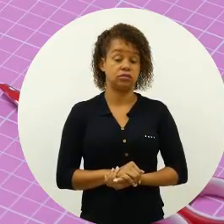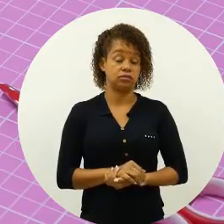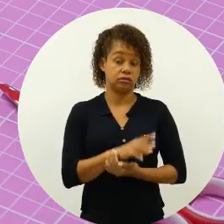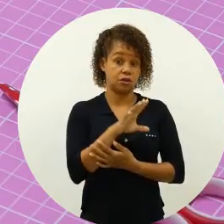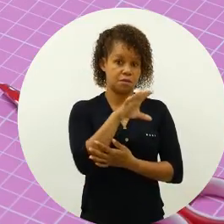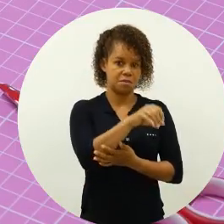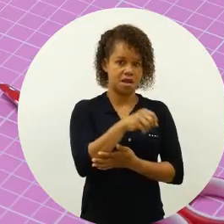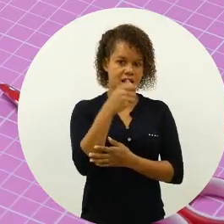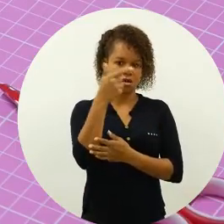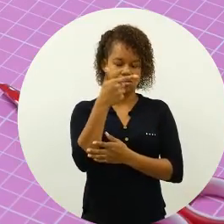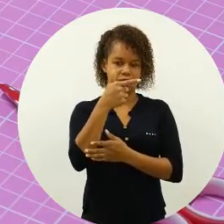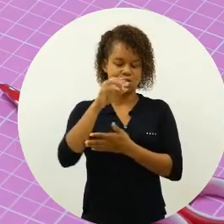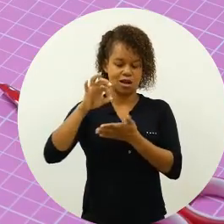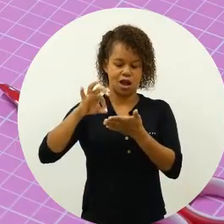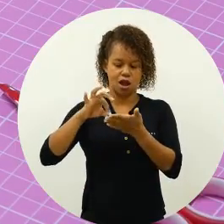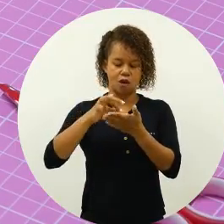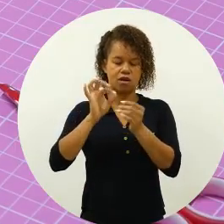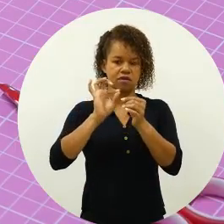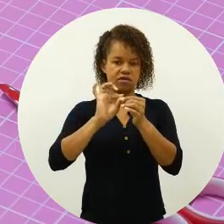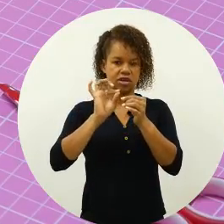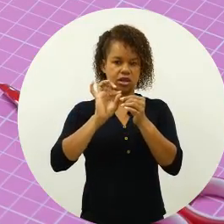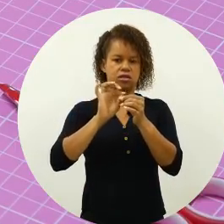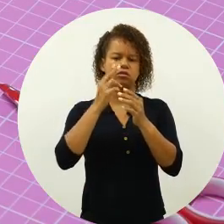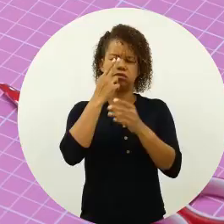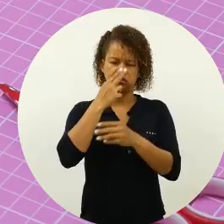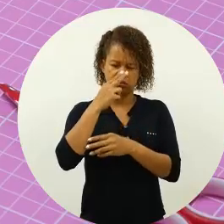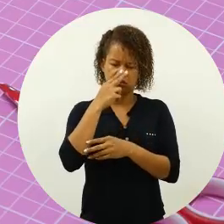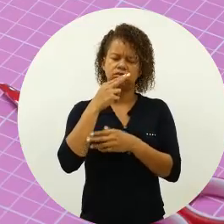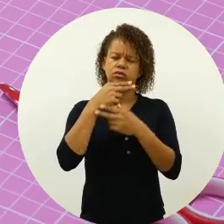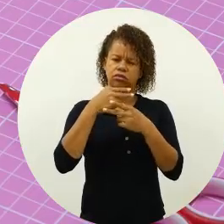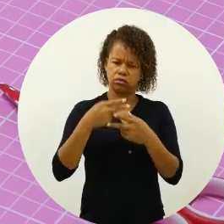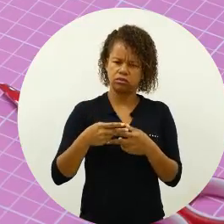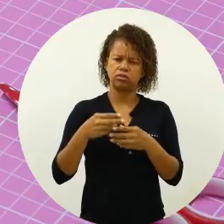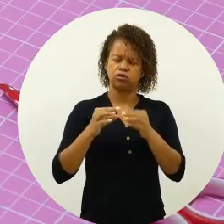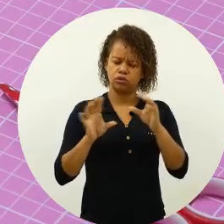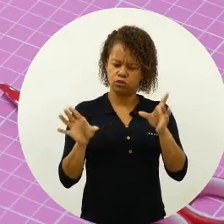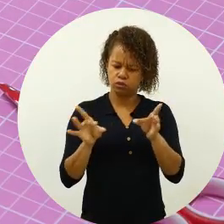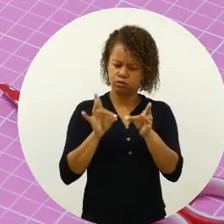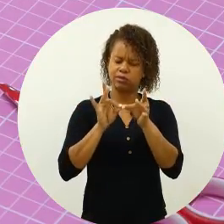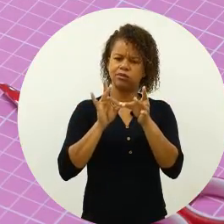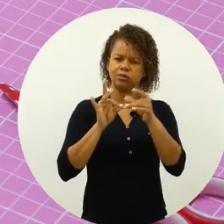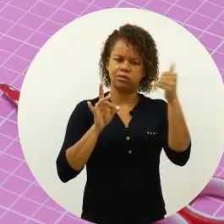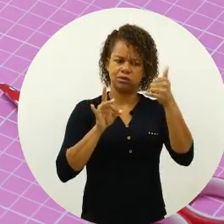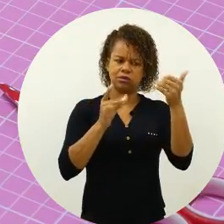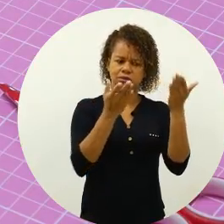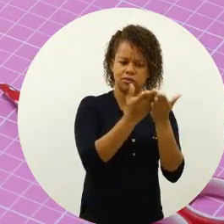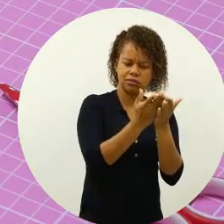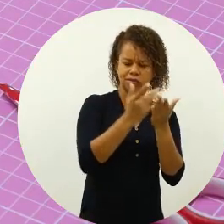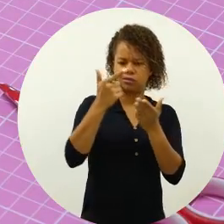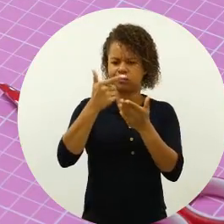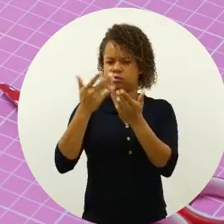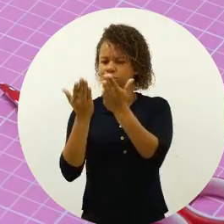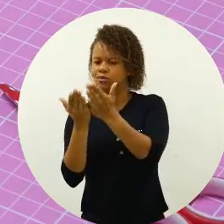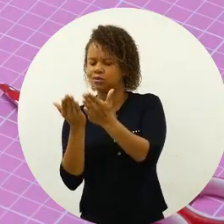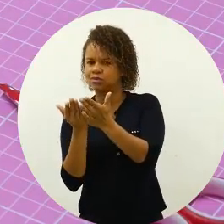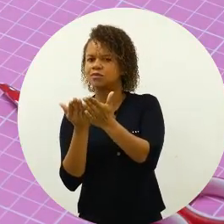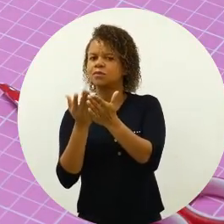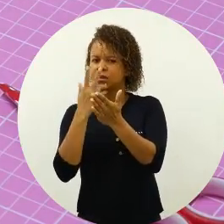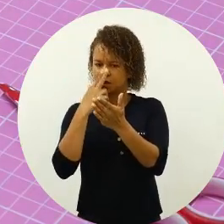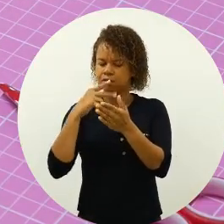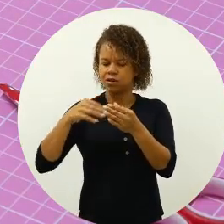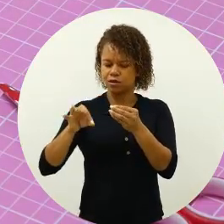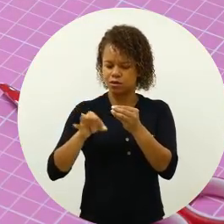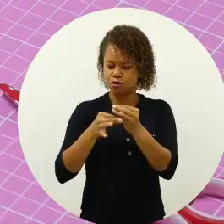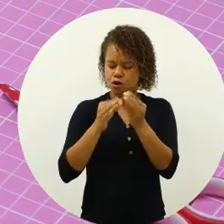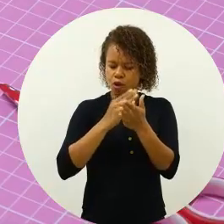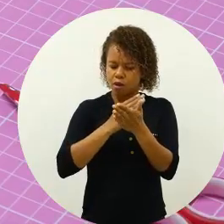Vamos pegar a segunda agulha e vamos fazer o mesmo que foi feito, unir o primeiro caderno com o segundo na parte do